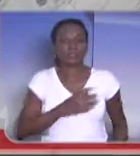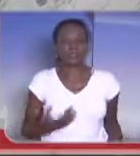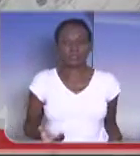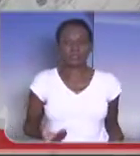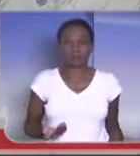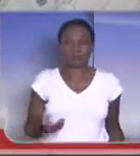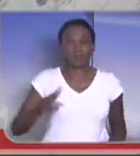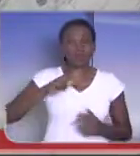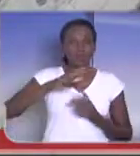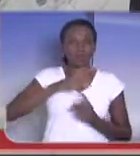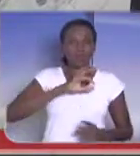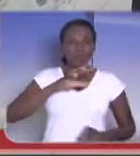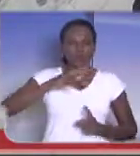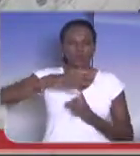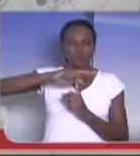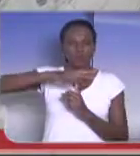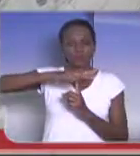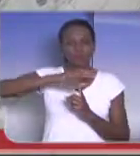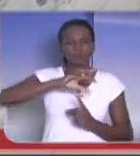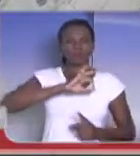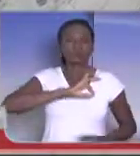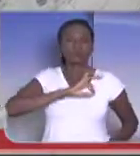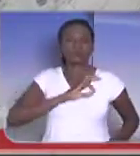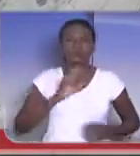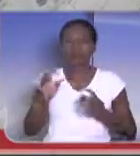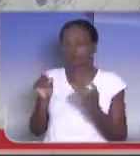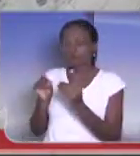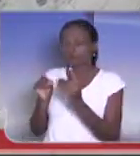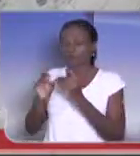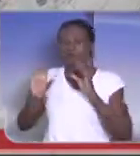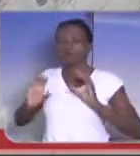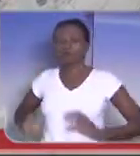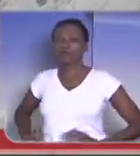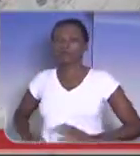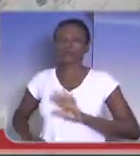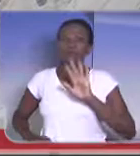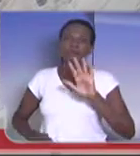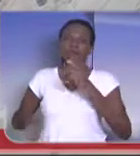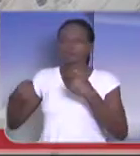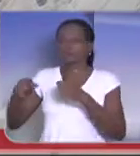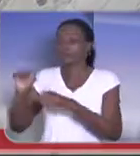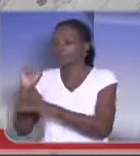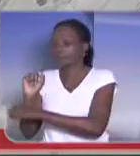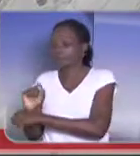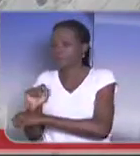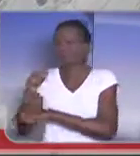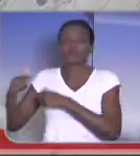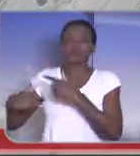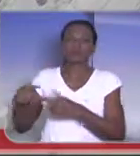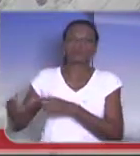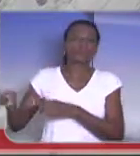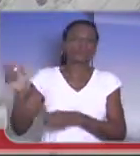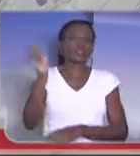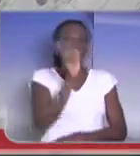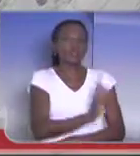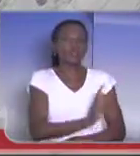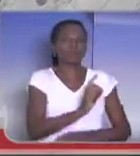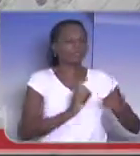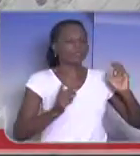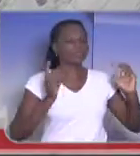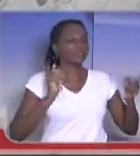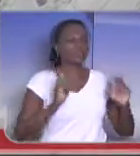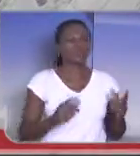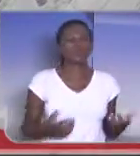atender as rodovias, porque as concessionárias não concedem o transporte aeromédico. O que se ganha nesses pedágios é